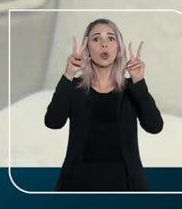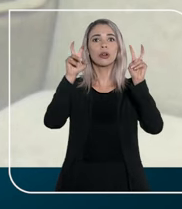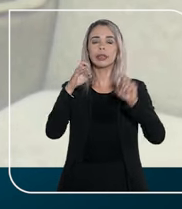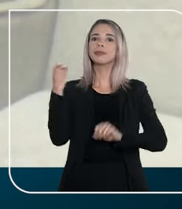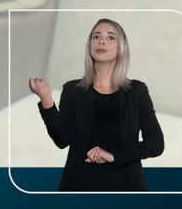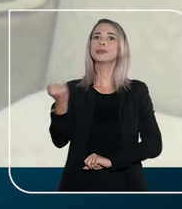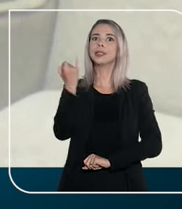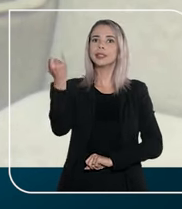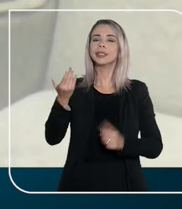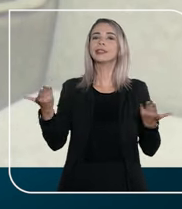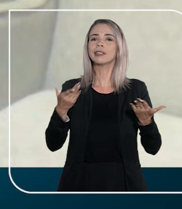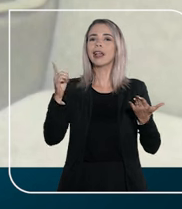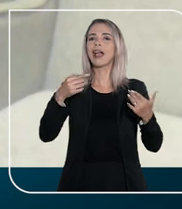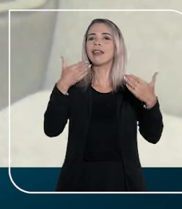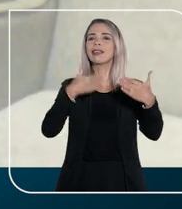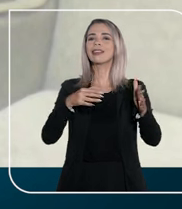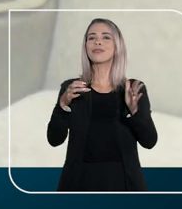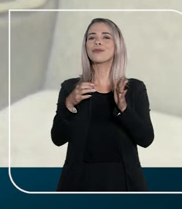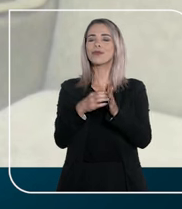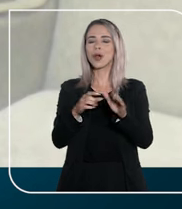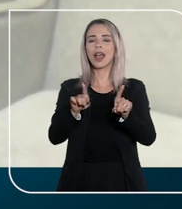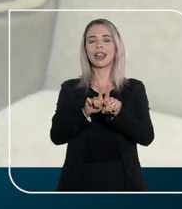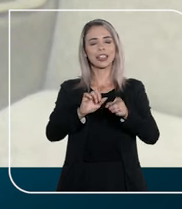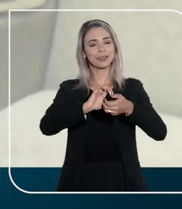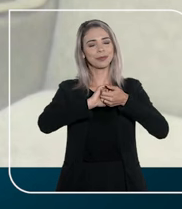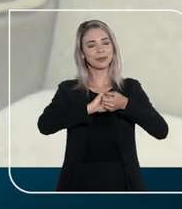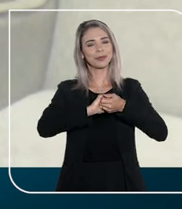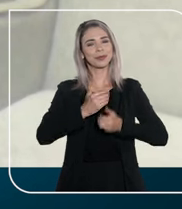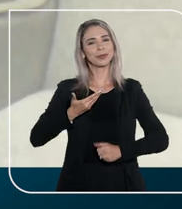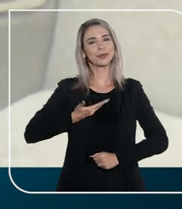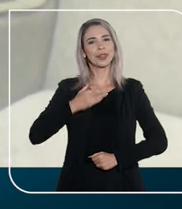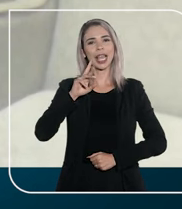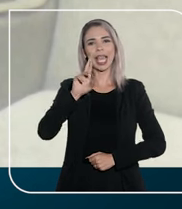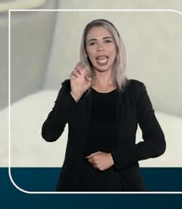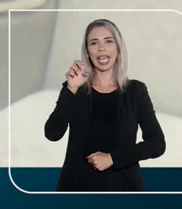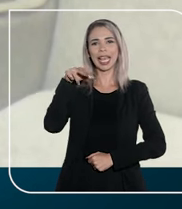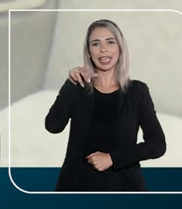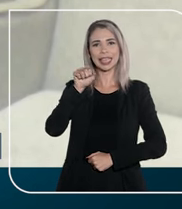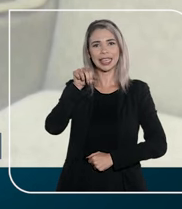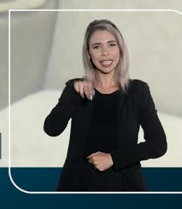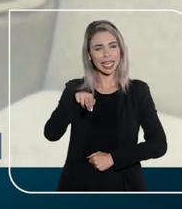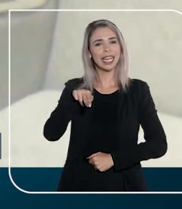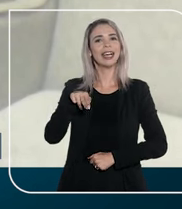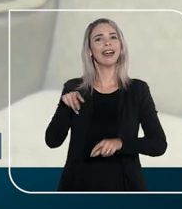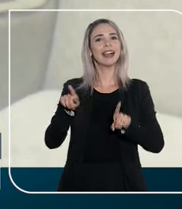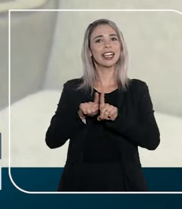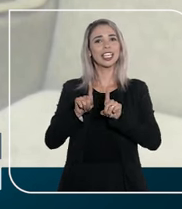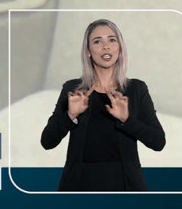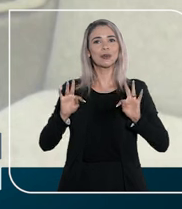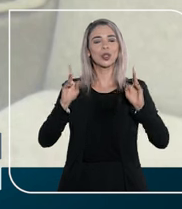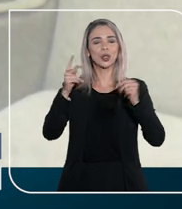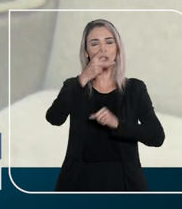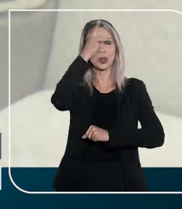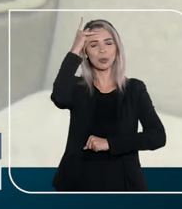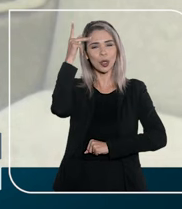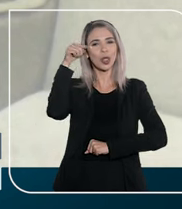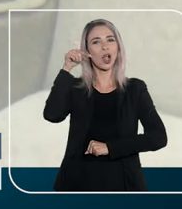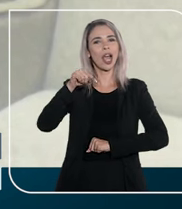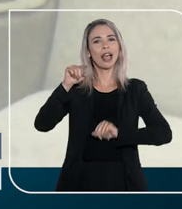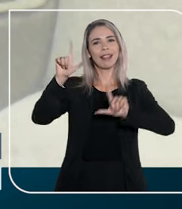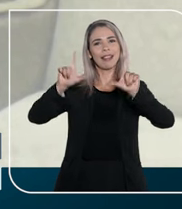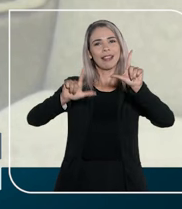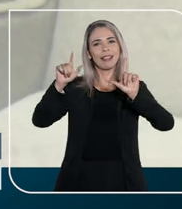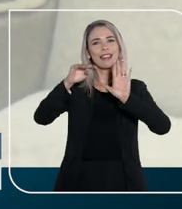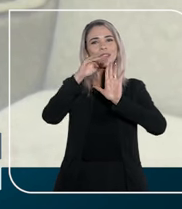tão relevante que é o concurso público. Gostaria de saudar o meu amigo Renan Freitas, todo o pessoal aí da produção do programa,